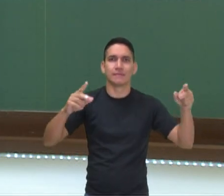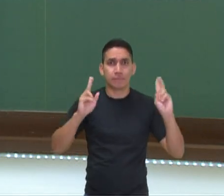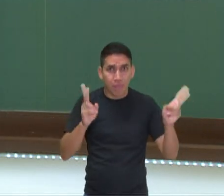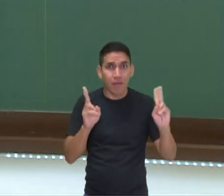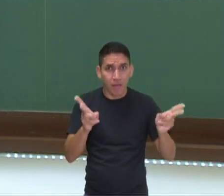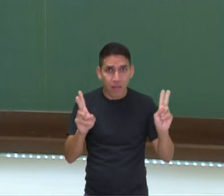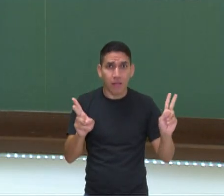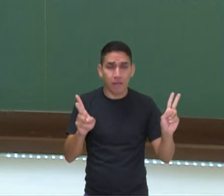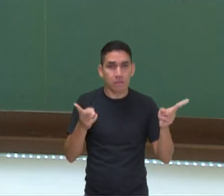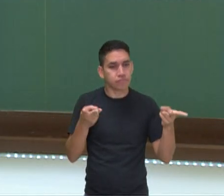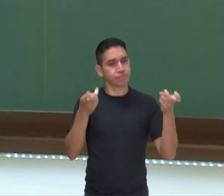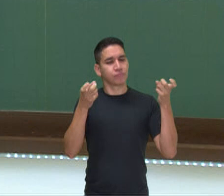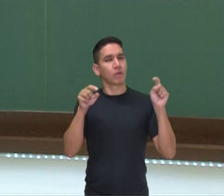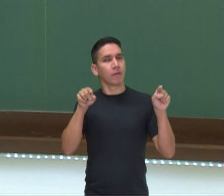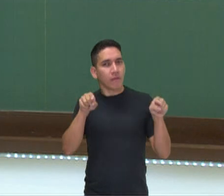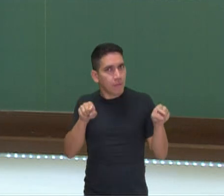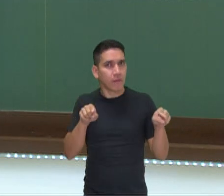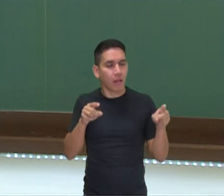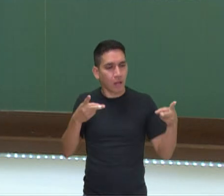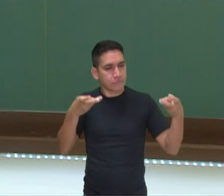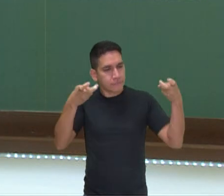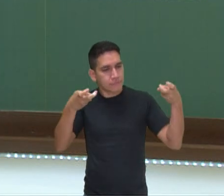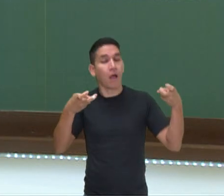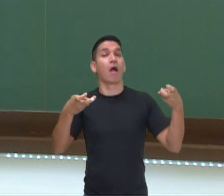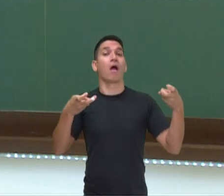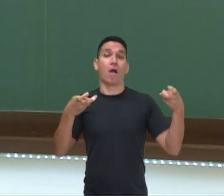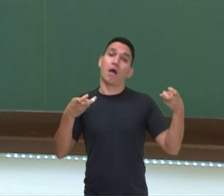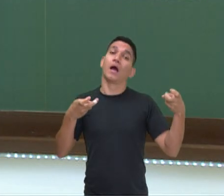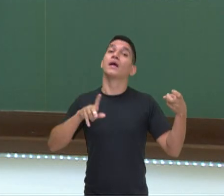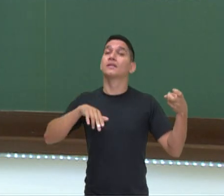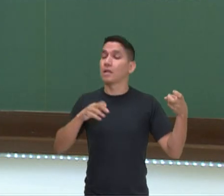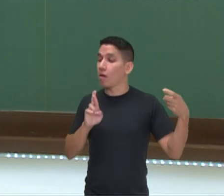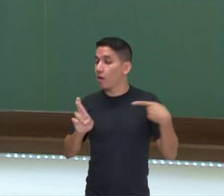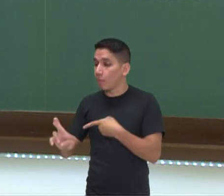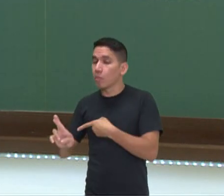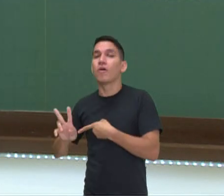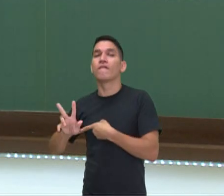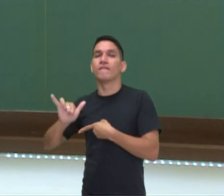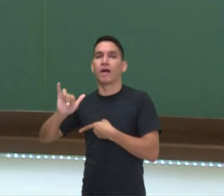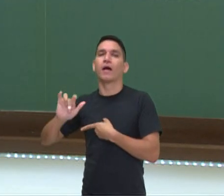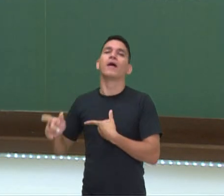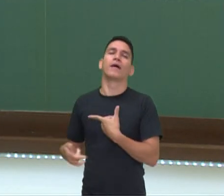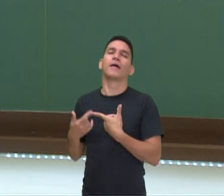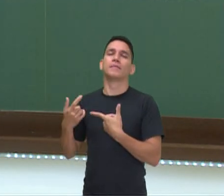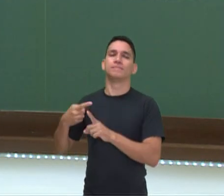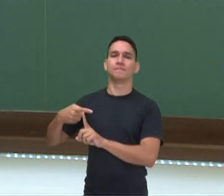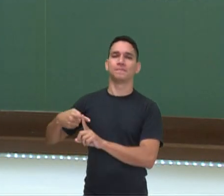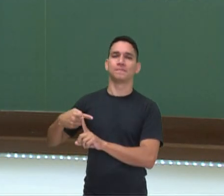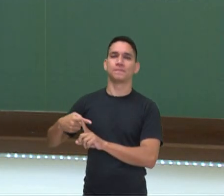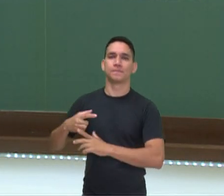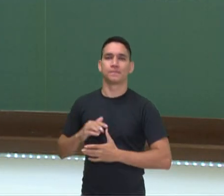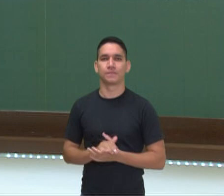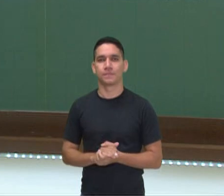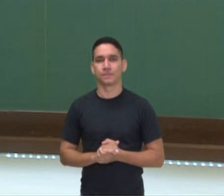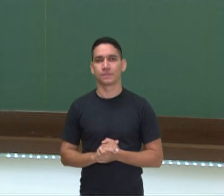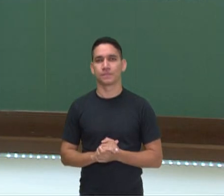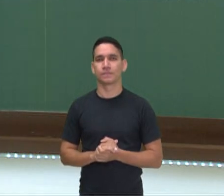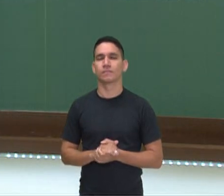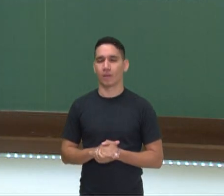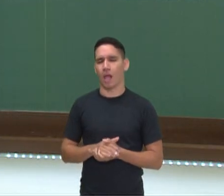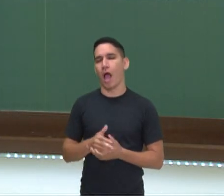sendo negativos como eles têm o mesmo sinal a divisão vai ficar positiva Ok